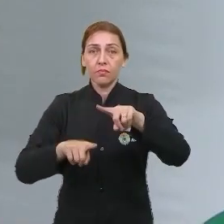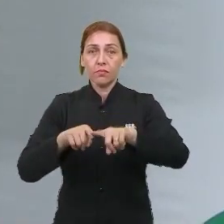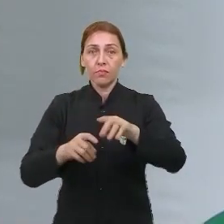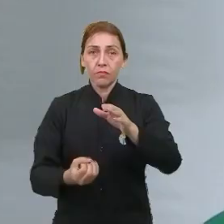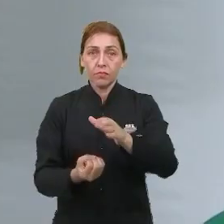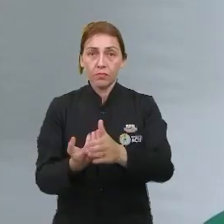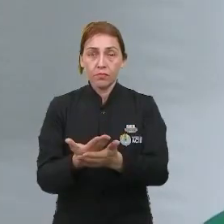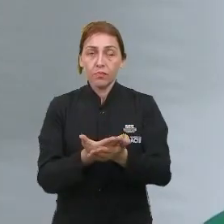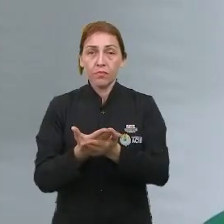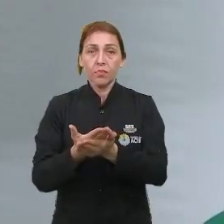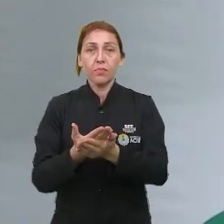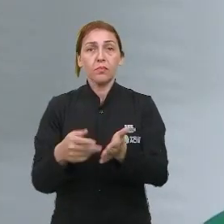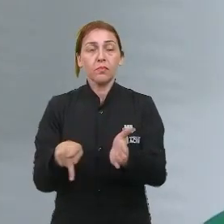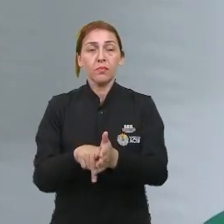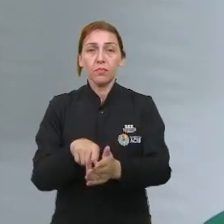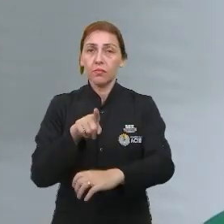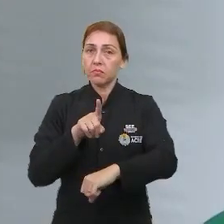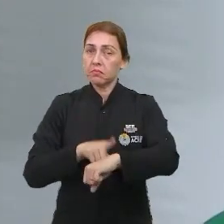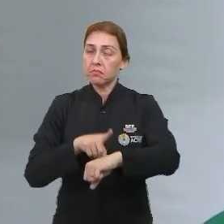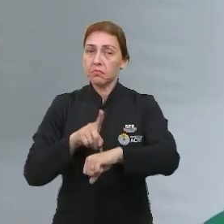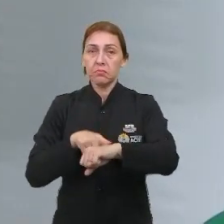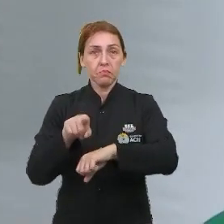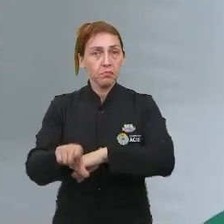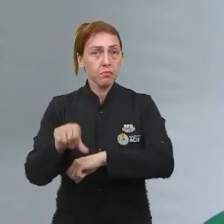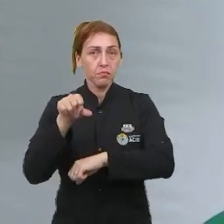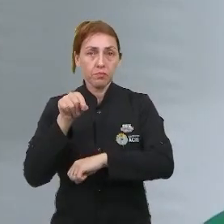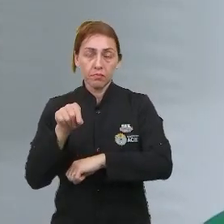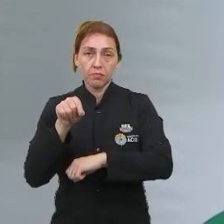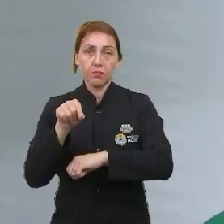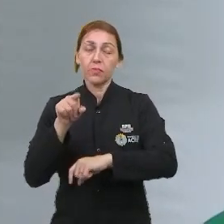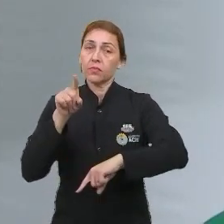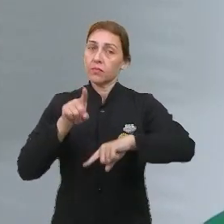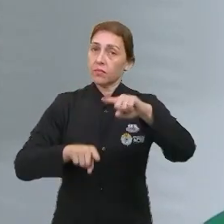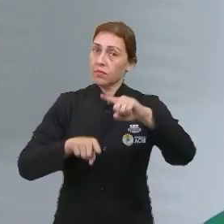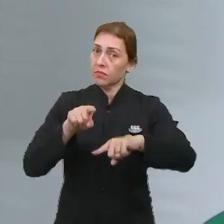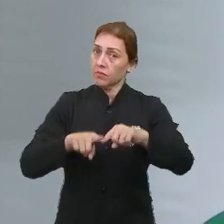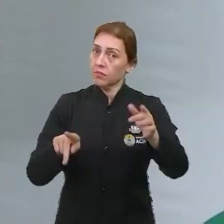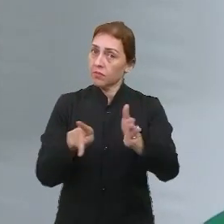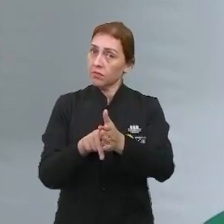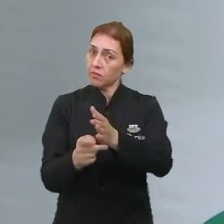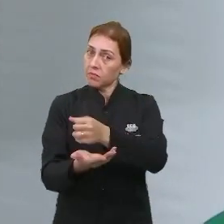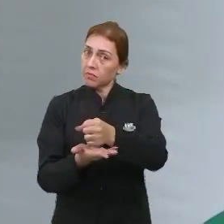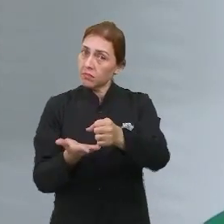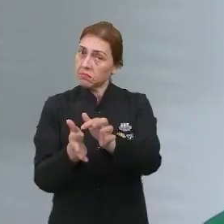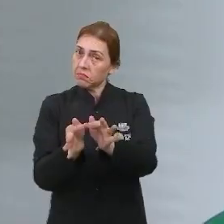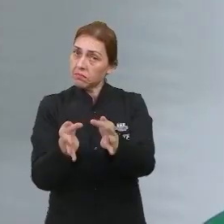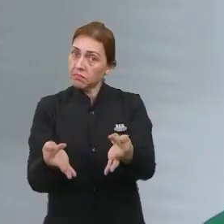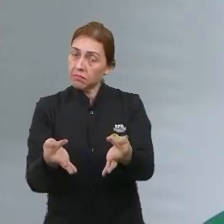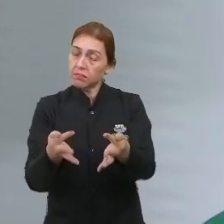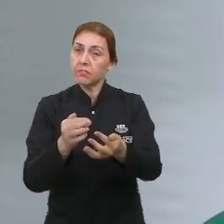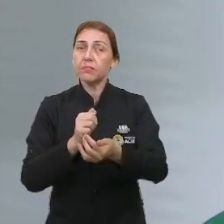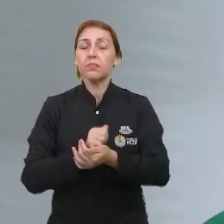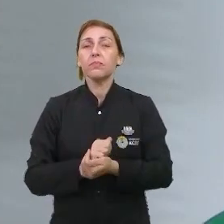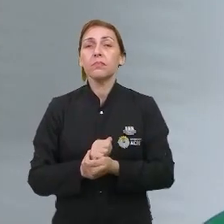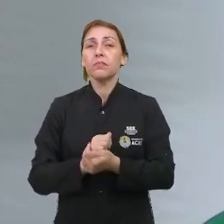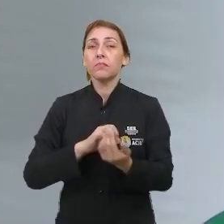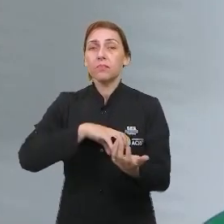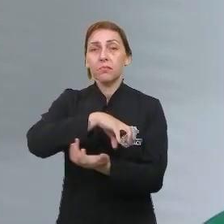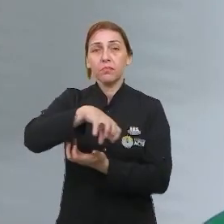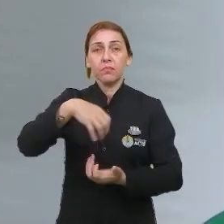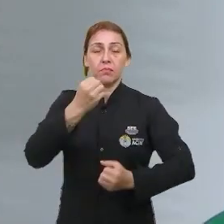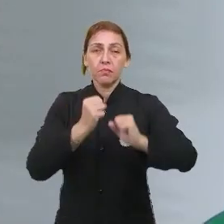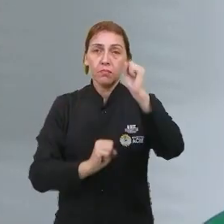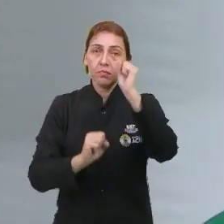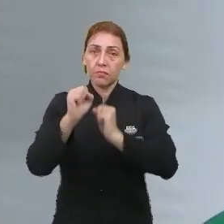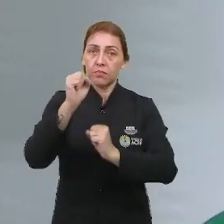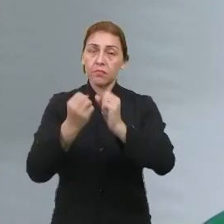seu próprio horário definido, com as suas ferramentinhas básicas. A Revolução